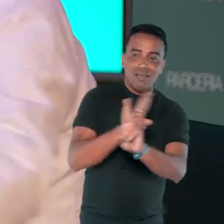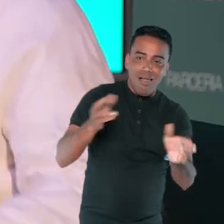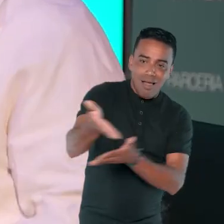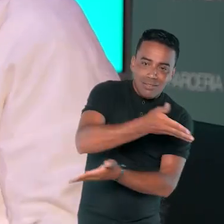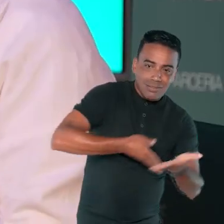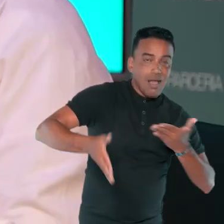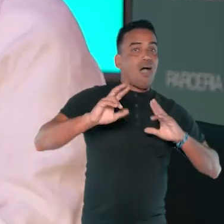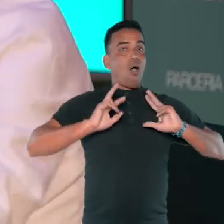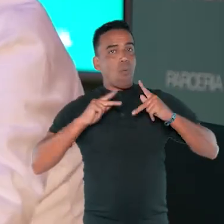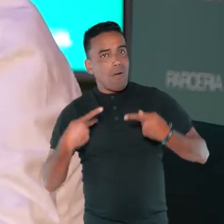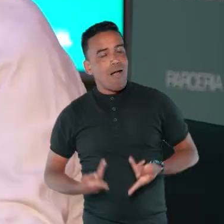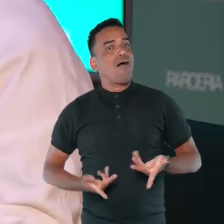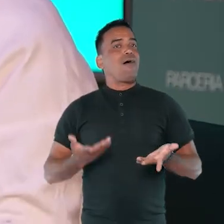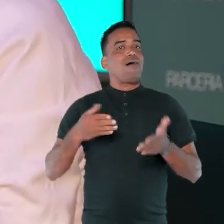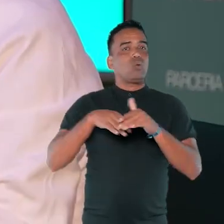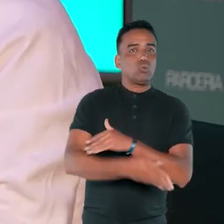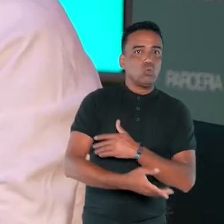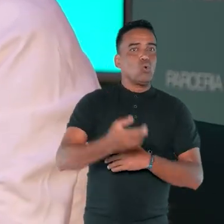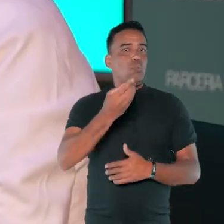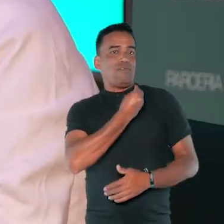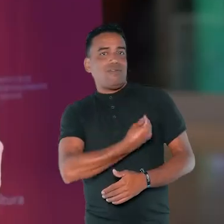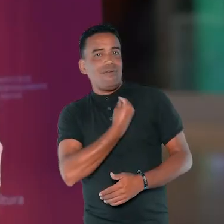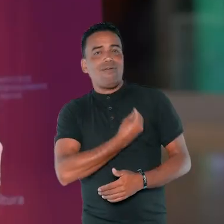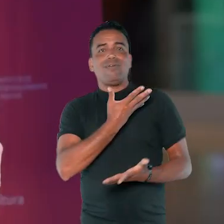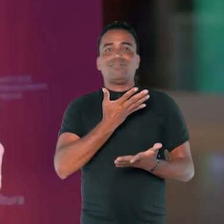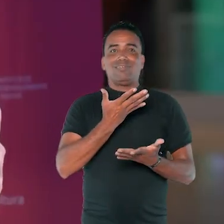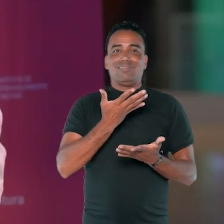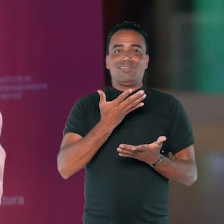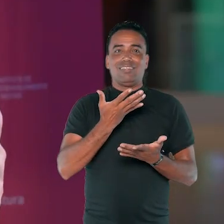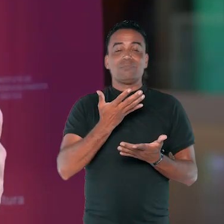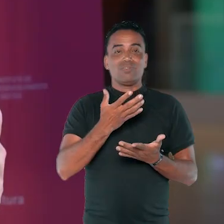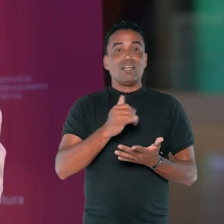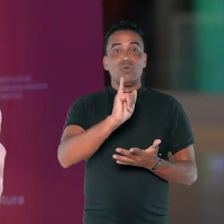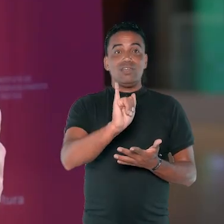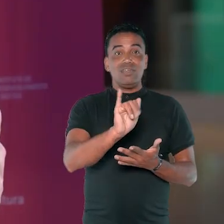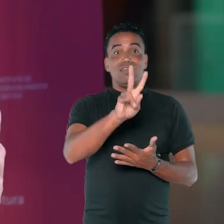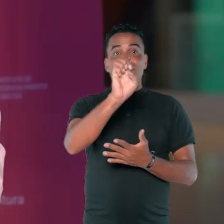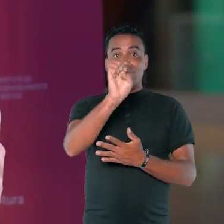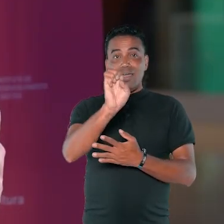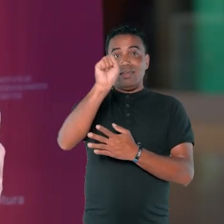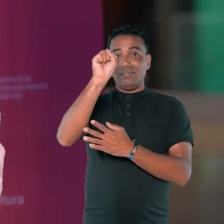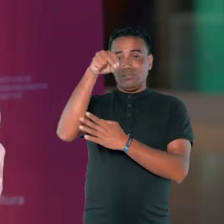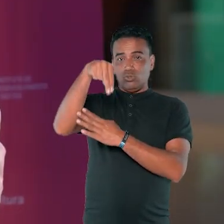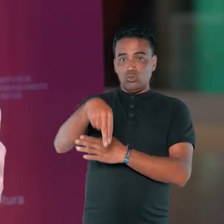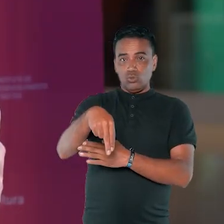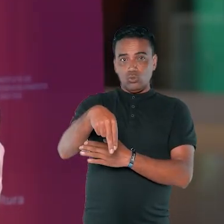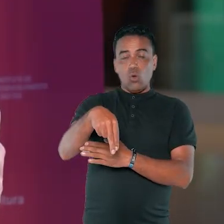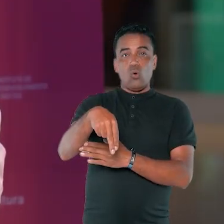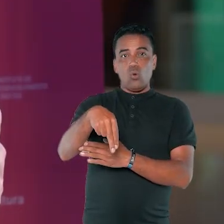humanas, cotidianas, comezinhas até, né? Então, Iverson, essa angústia